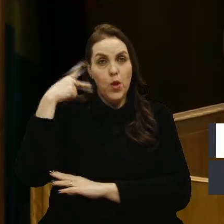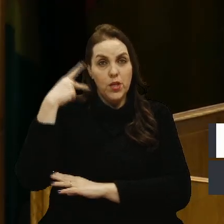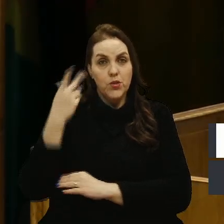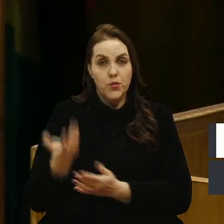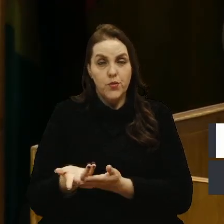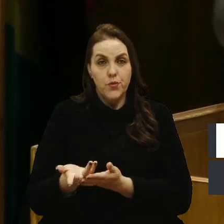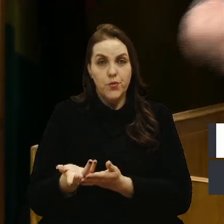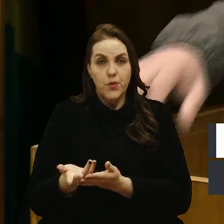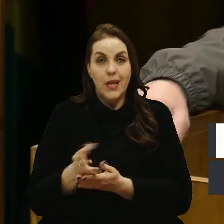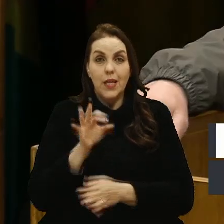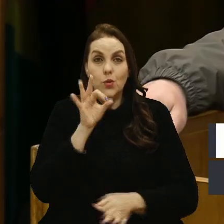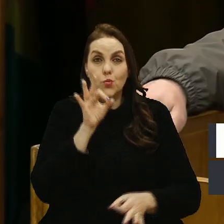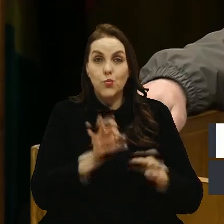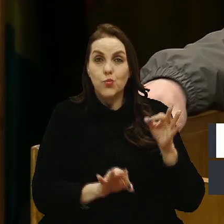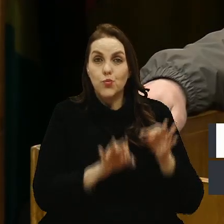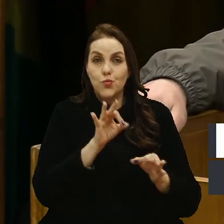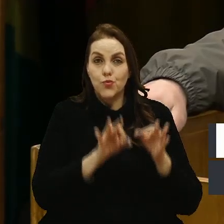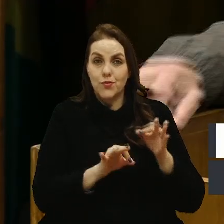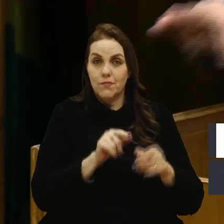Cabe à justiça